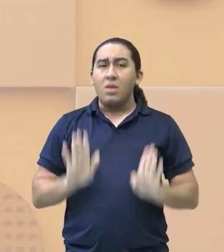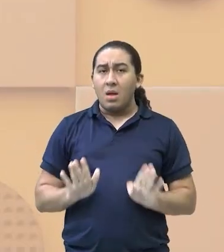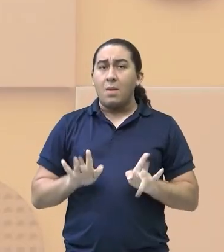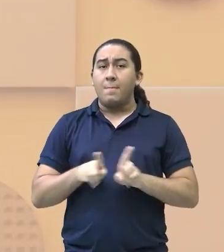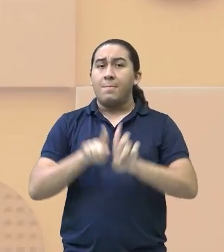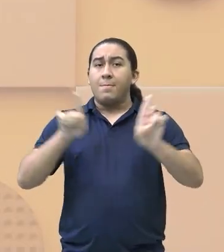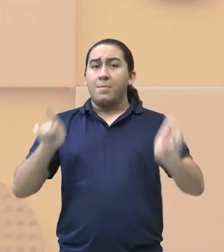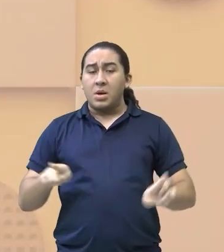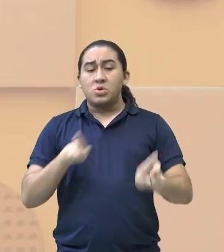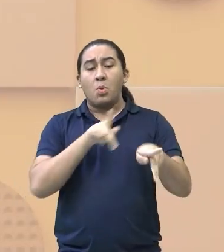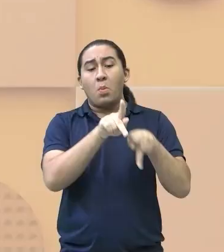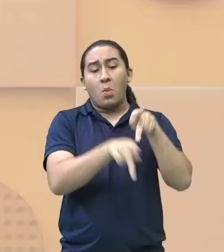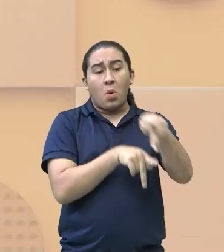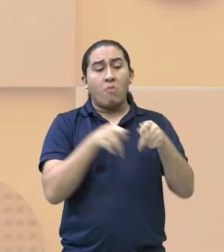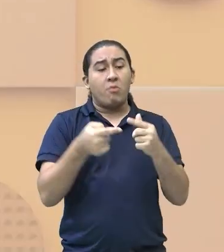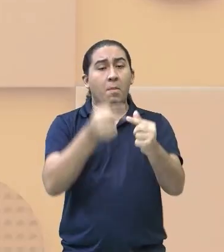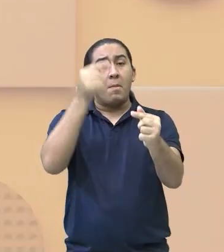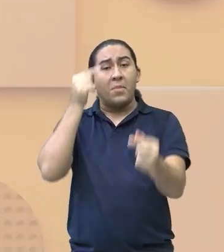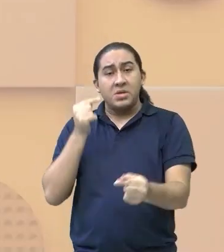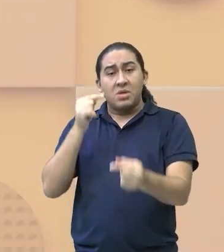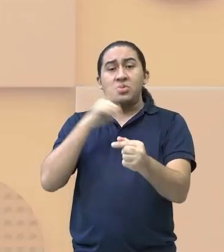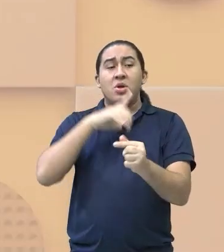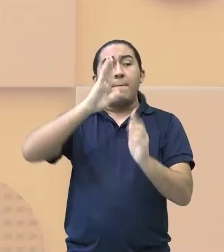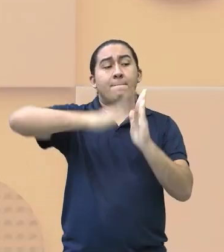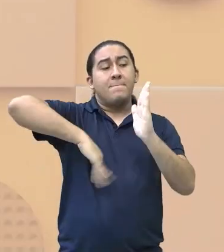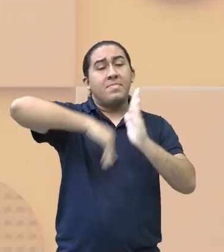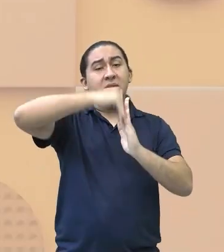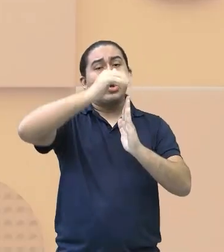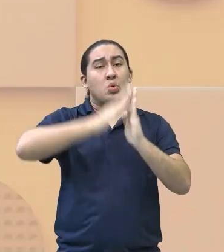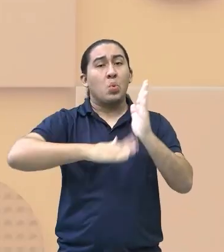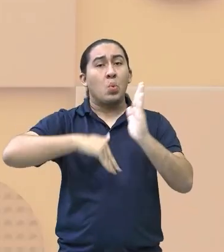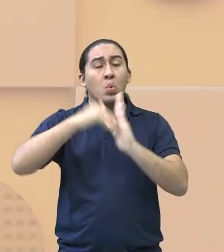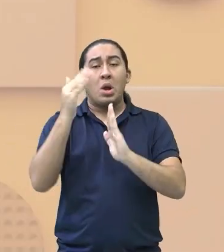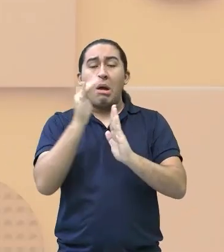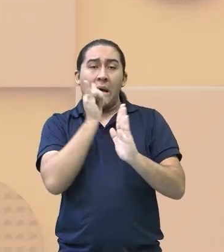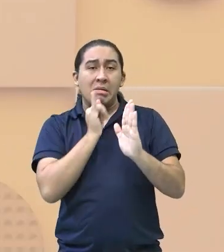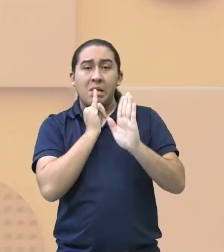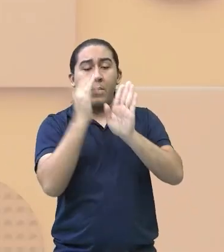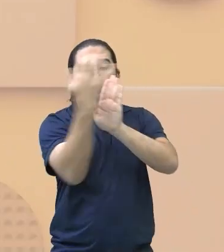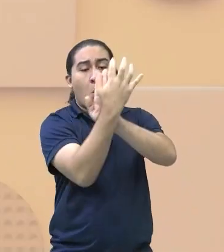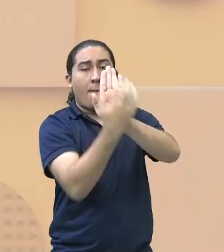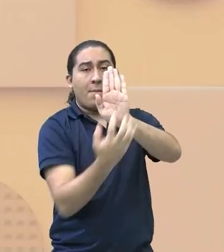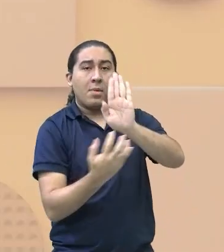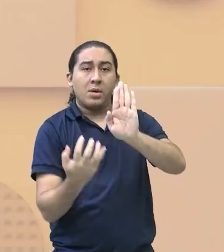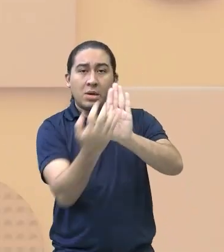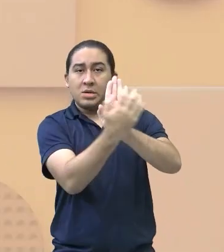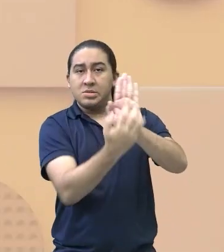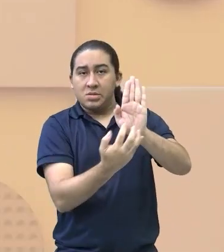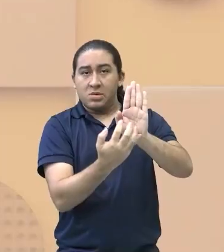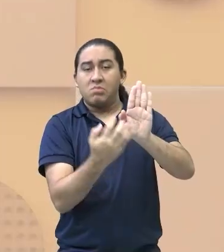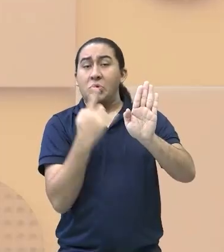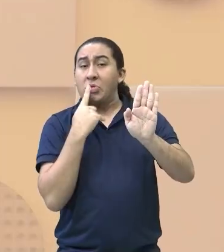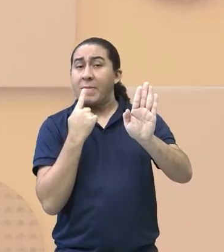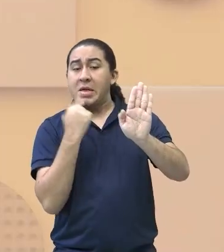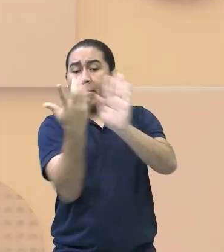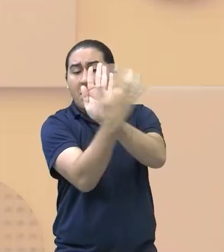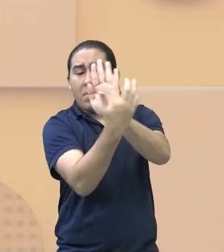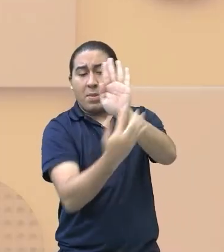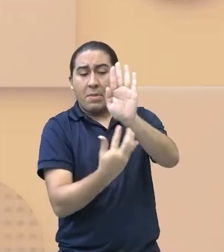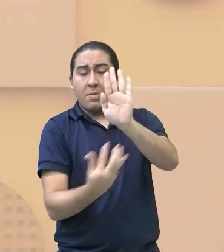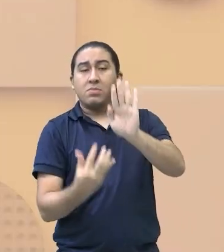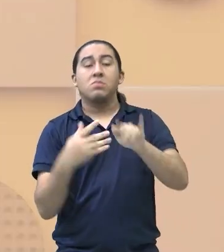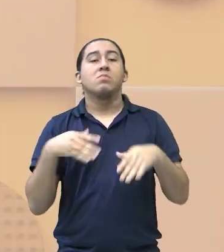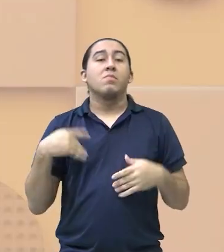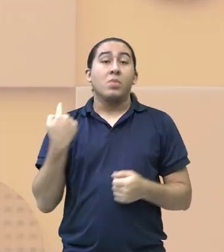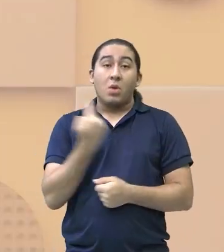povos pré-históricos, eles deixavam pinturas rupestres. Exato. Nós vamos também exatamente